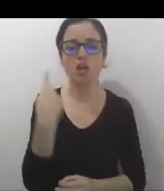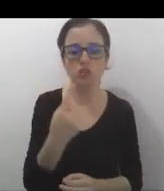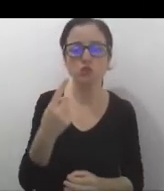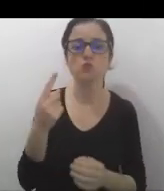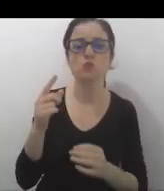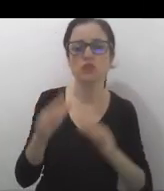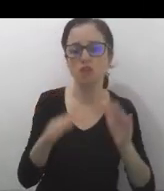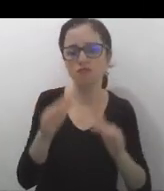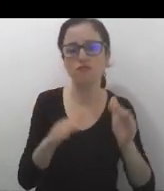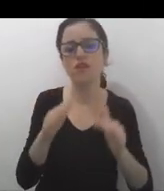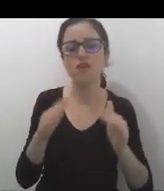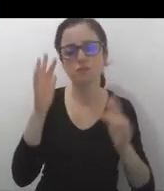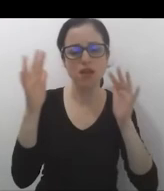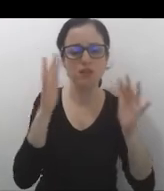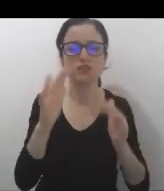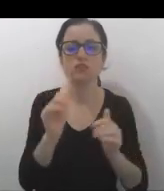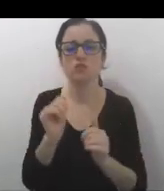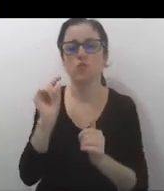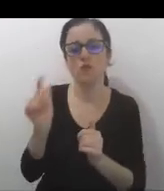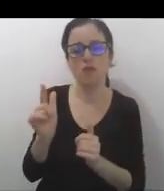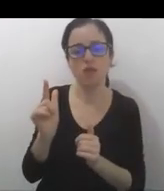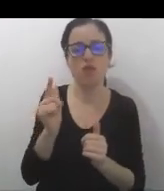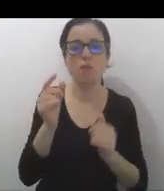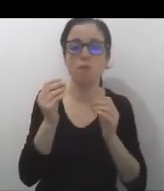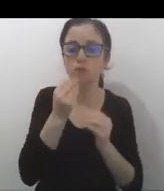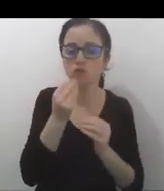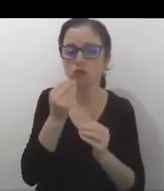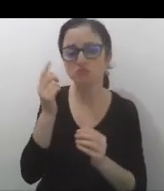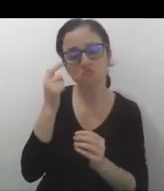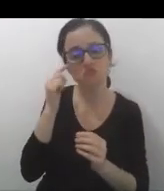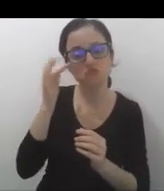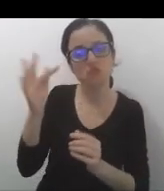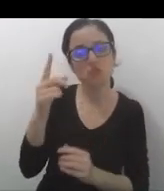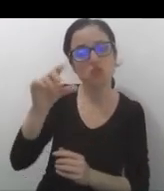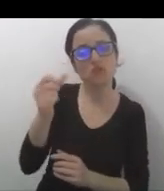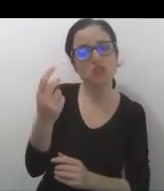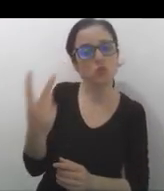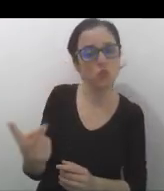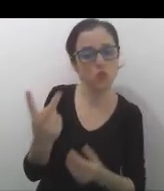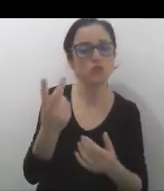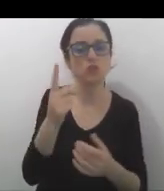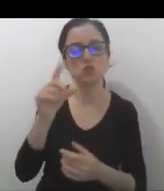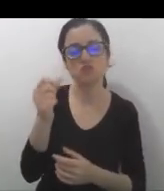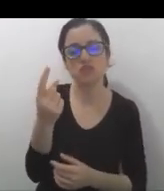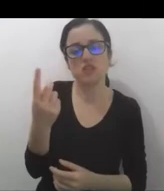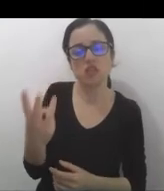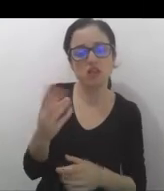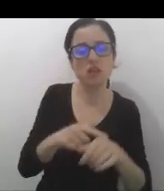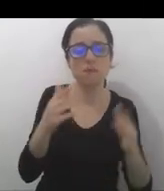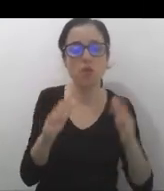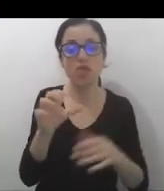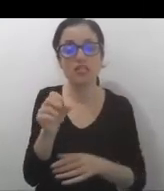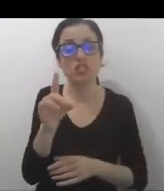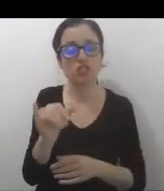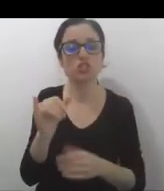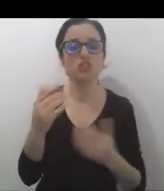3, quando a ETA foi fundada. Né? Considerando esse período que a ETA citou, anos 60 e 70, e acho que talvez até meados de